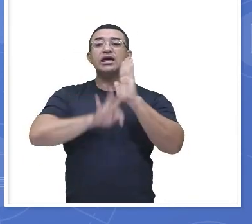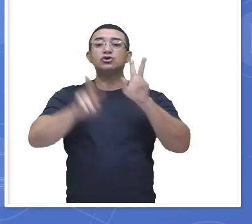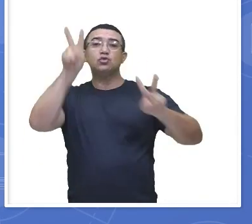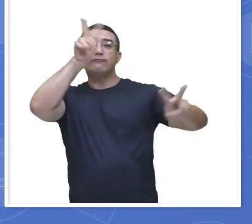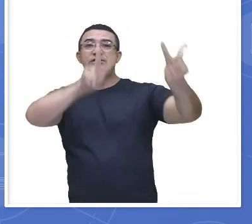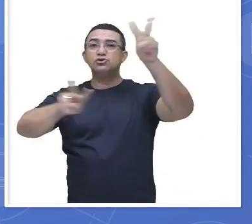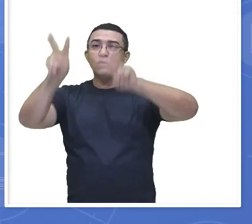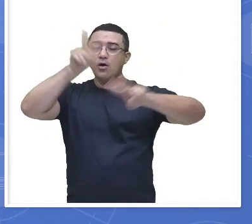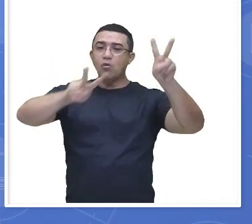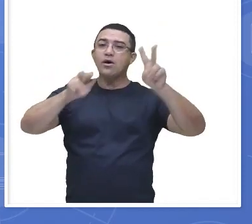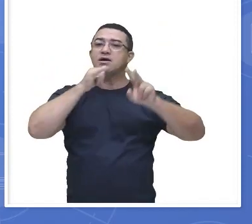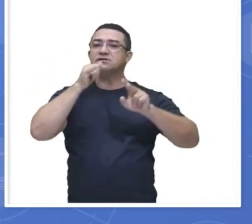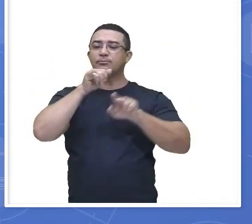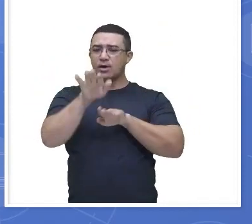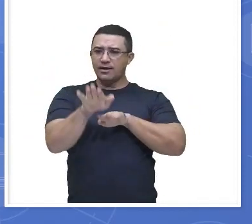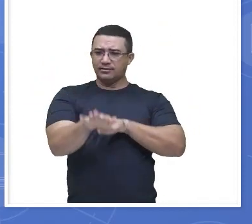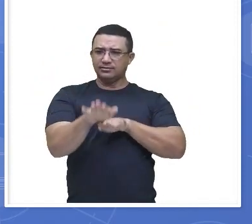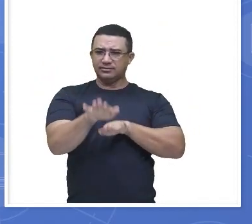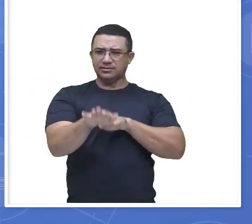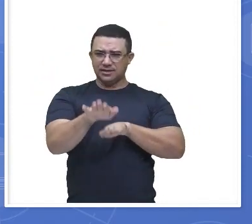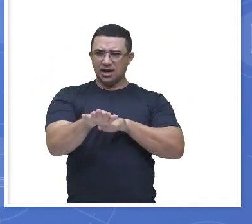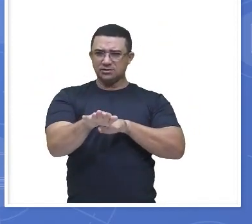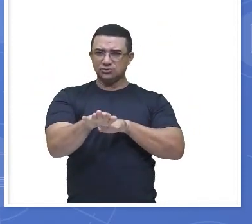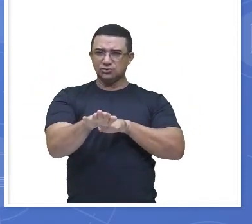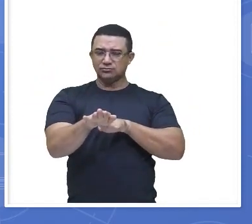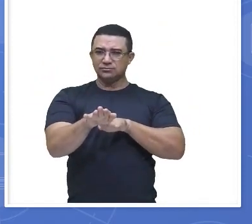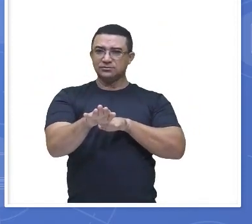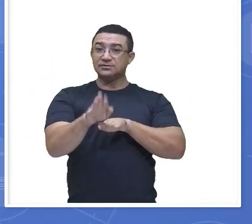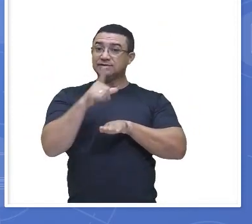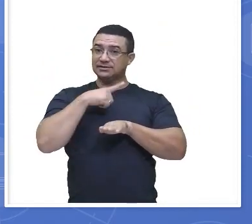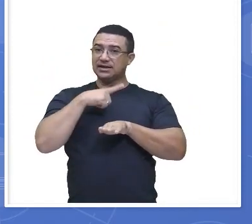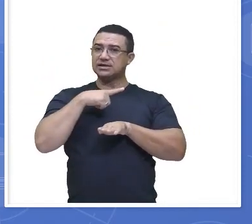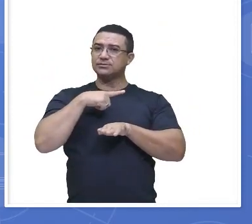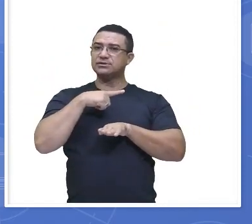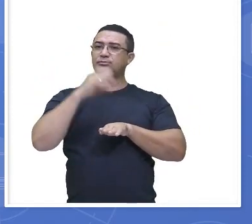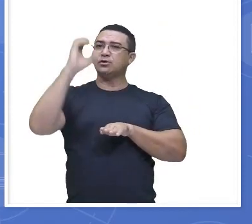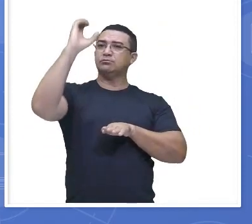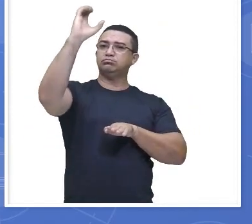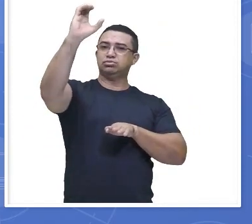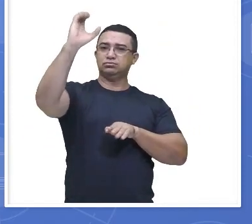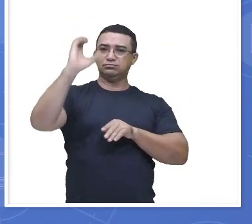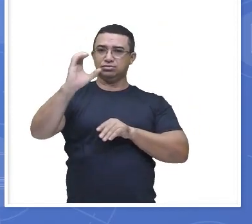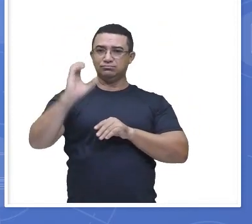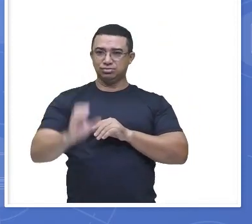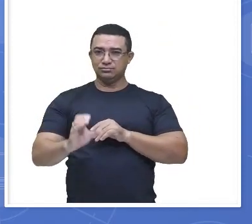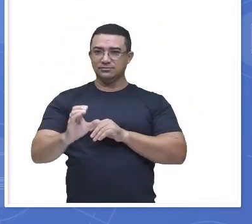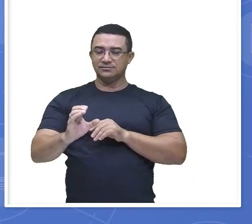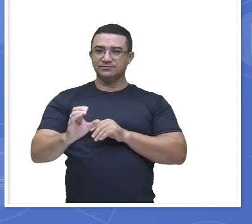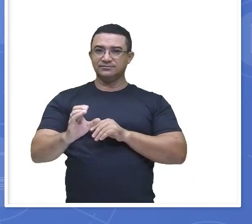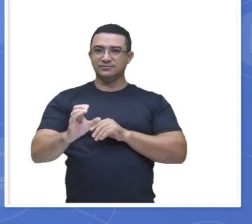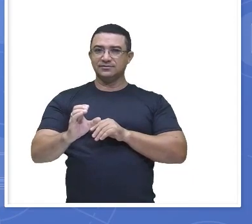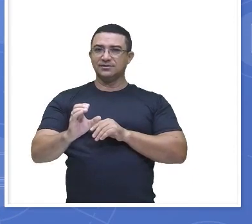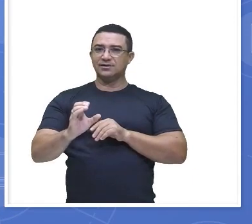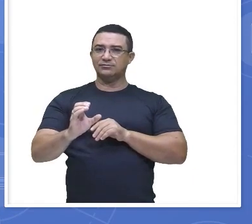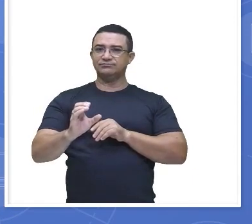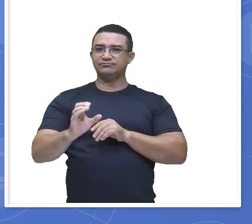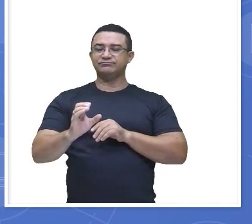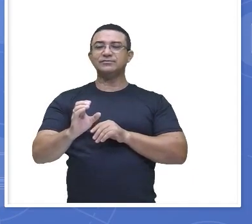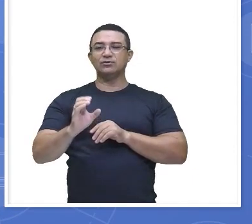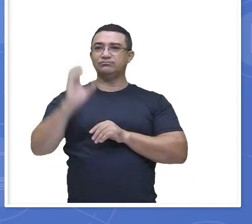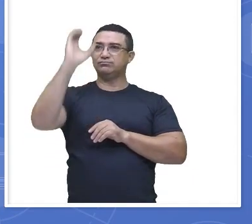no trânsito, em que a gente obedece uma sinalização, por exemplo, no semáforo, que está ali